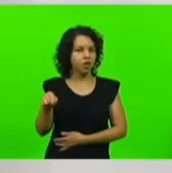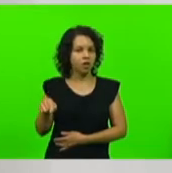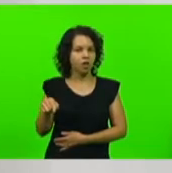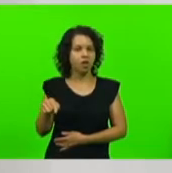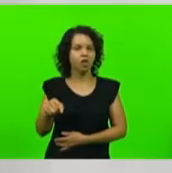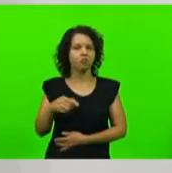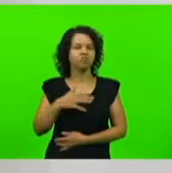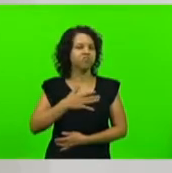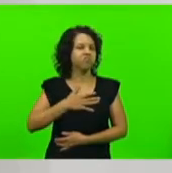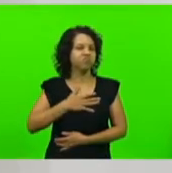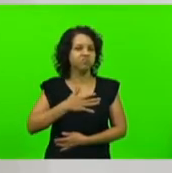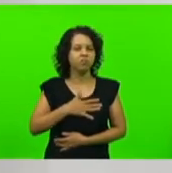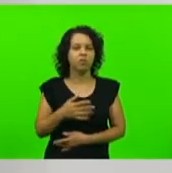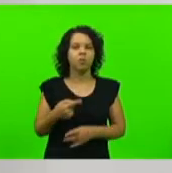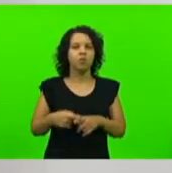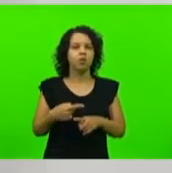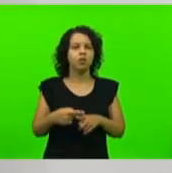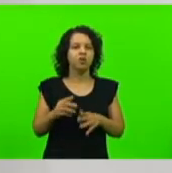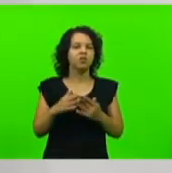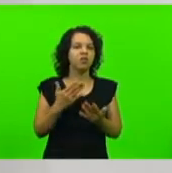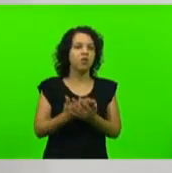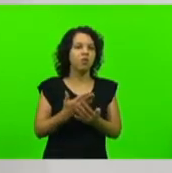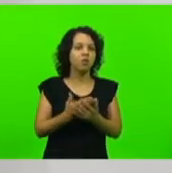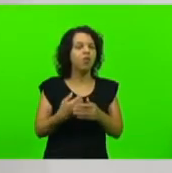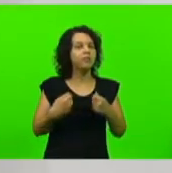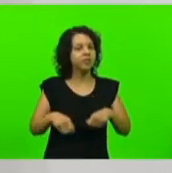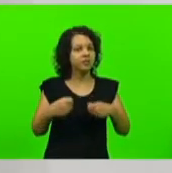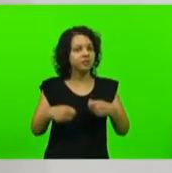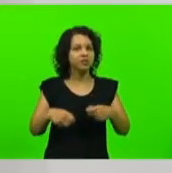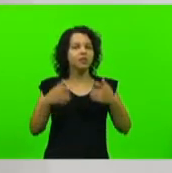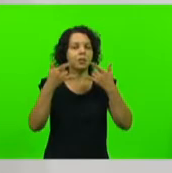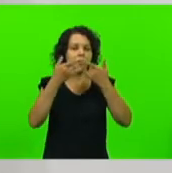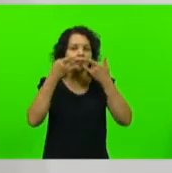na escola tem que botar a máscara.